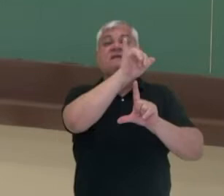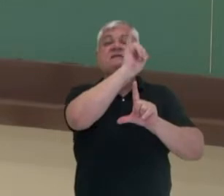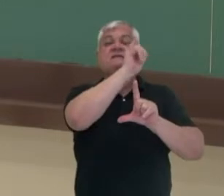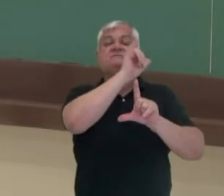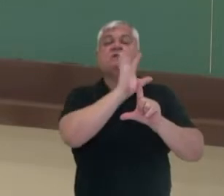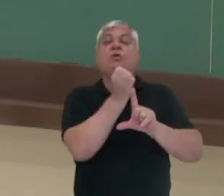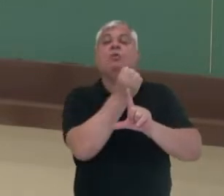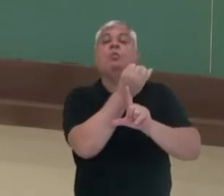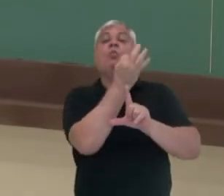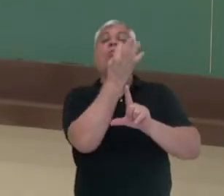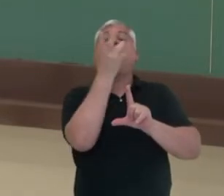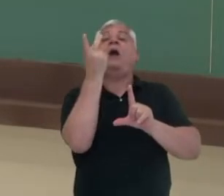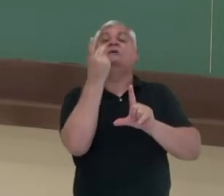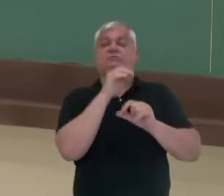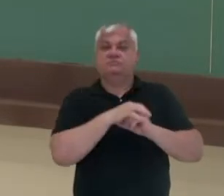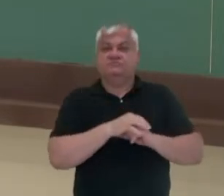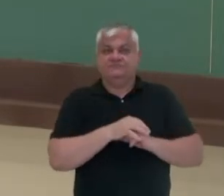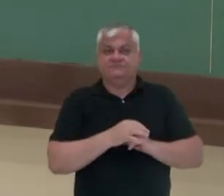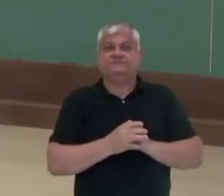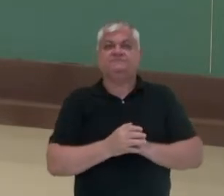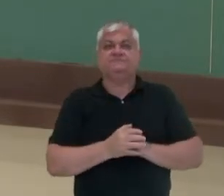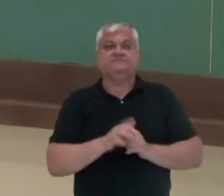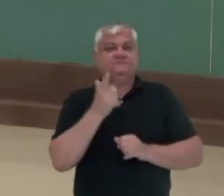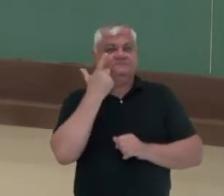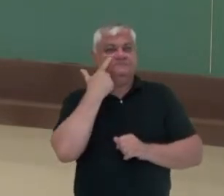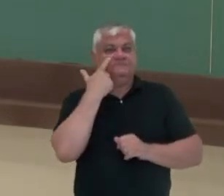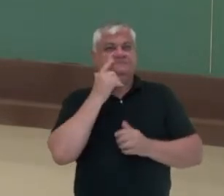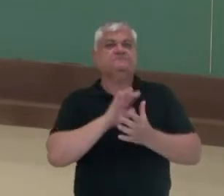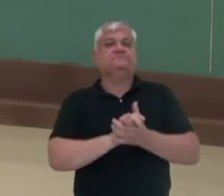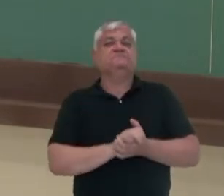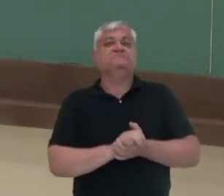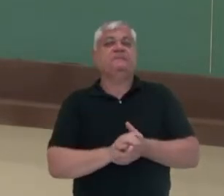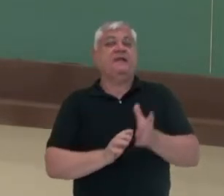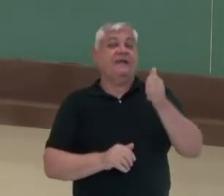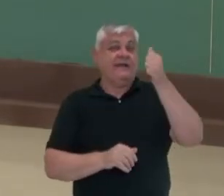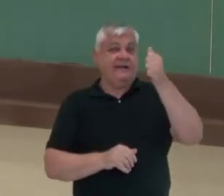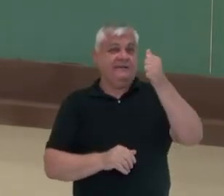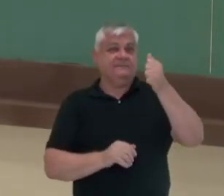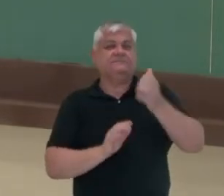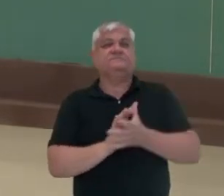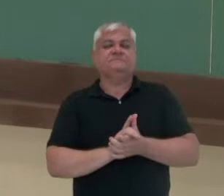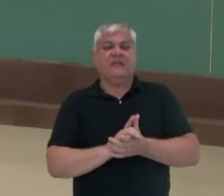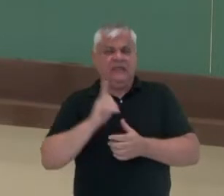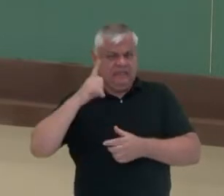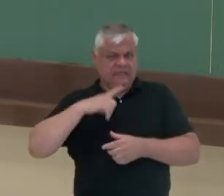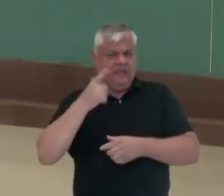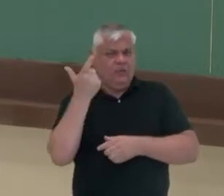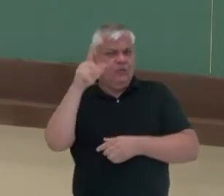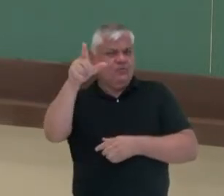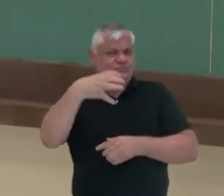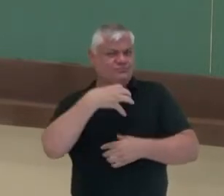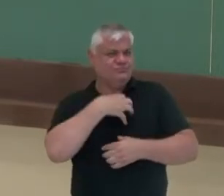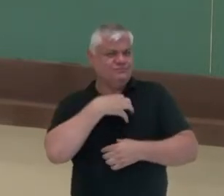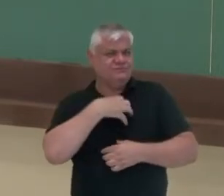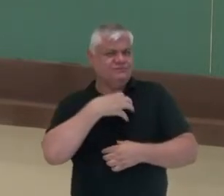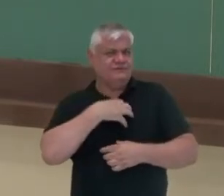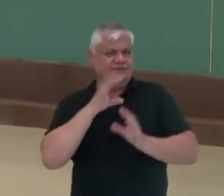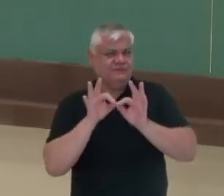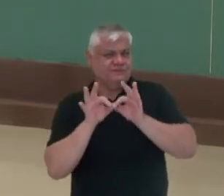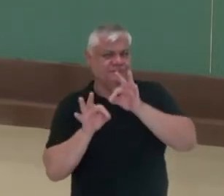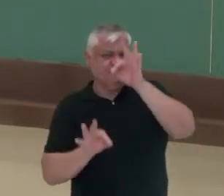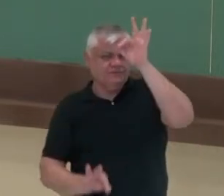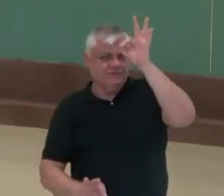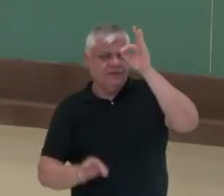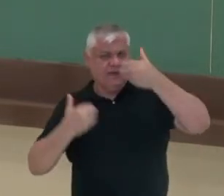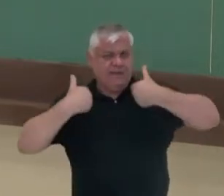total de tecido gasto. Vamos lá. Quero saber, há outras possibilidades de comprimento para a